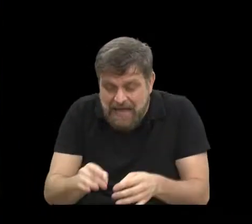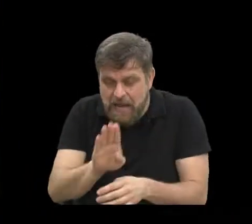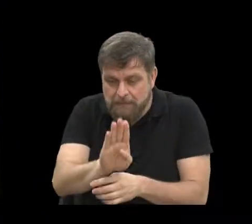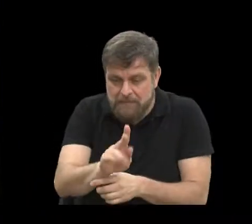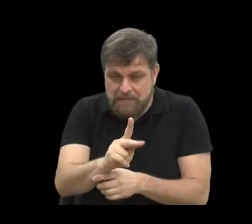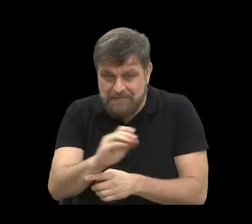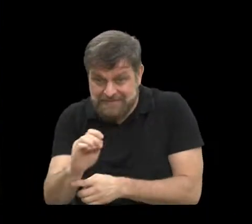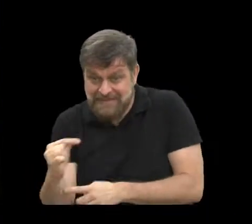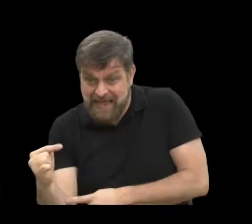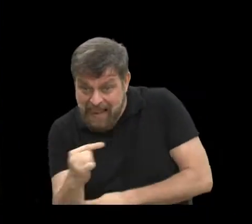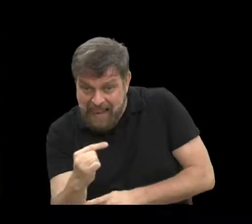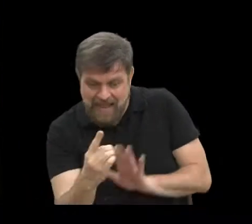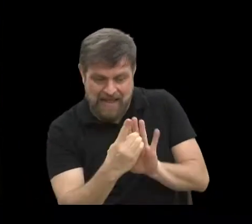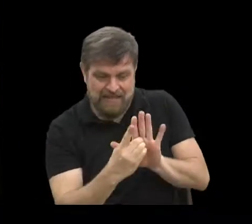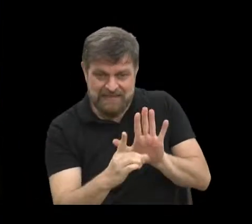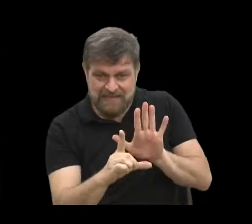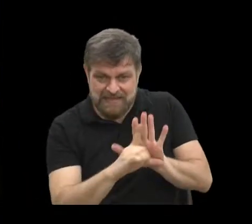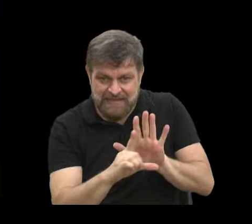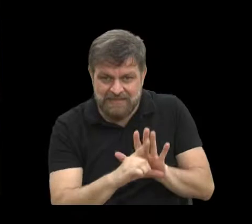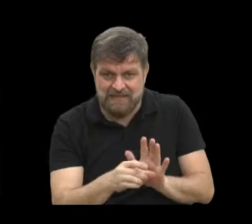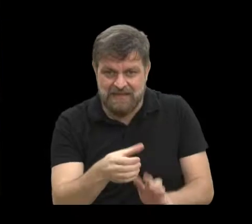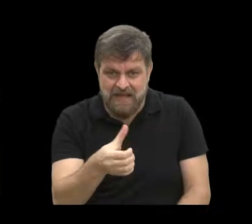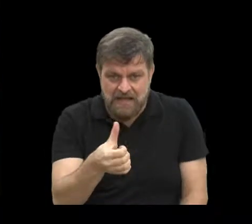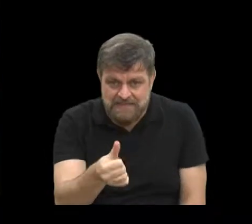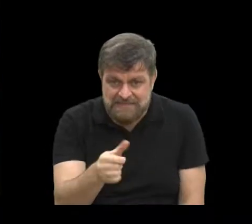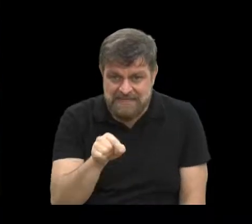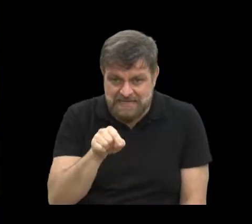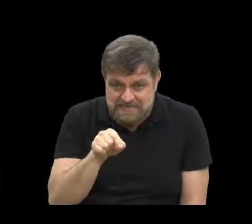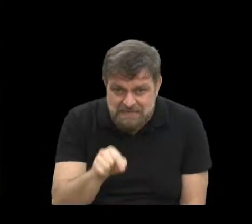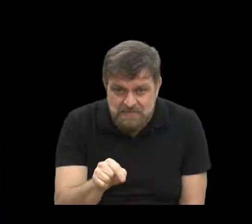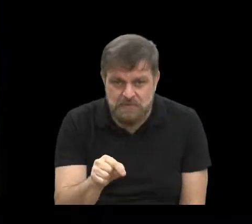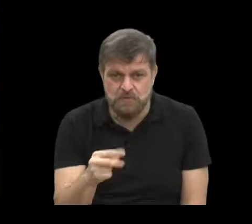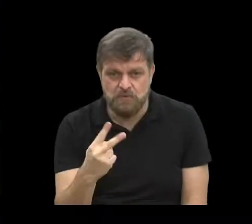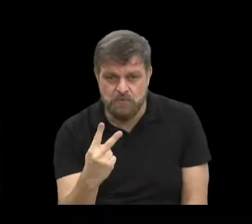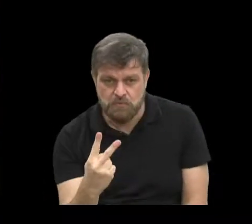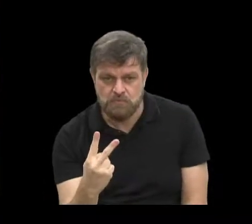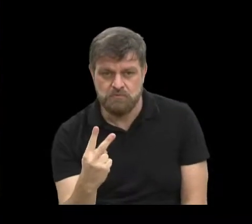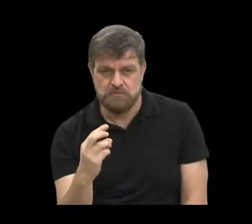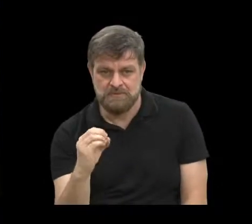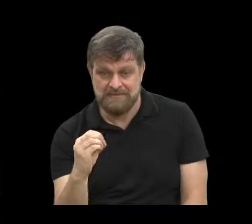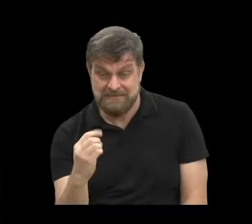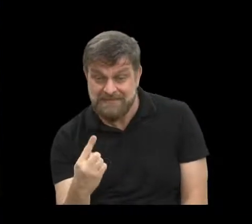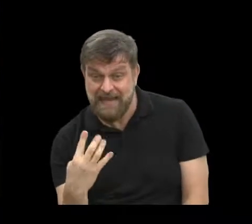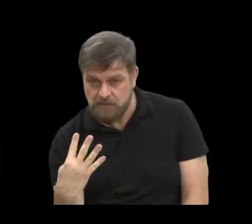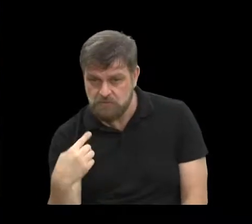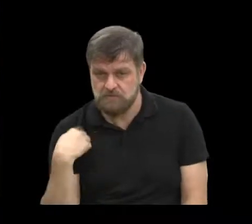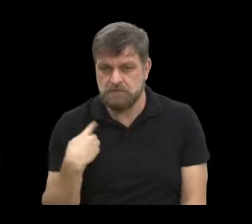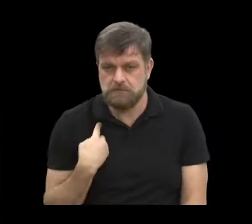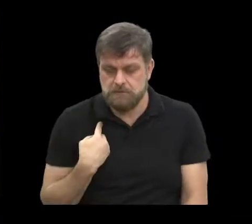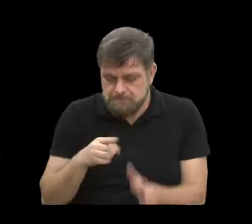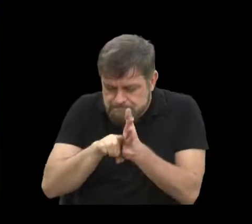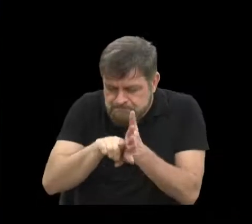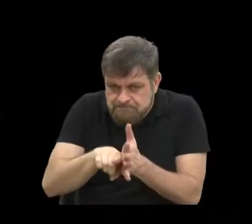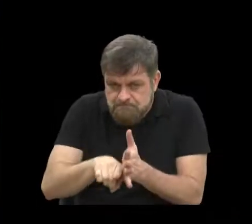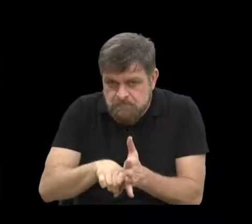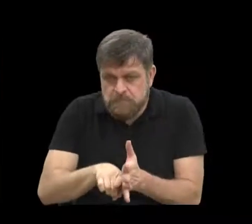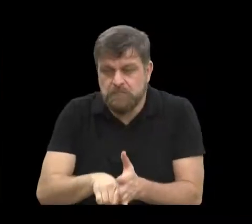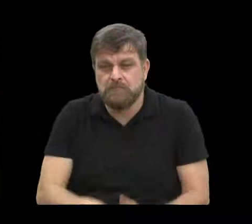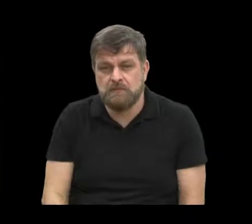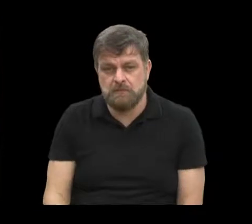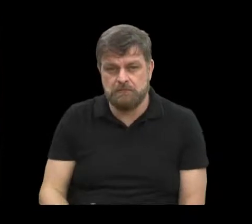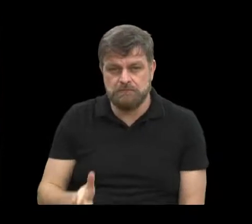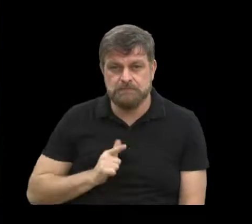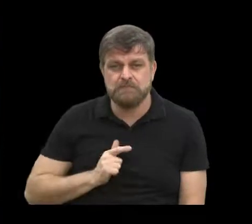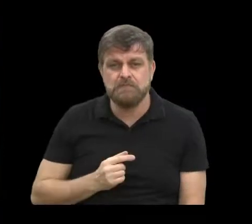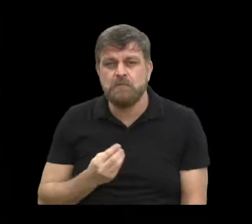é lá nesse decreto 6.214 que a gente vai se remeter, ok? Como que está lá